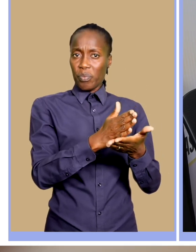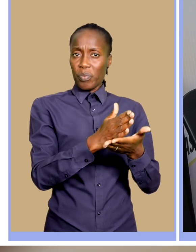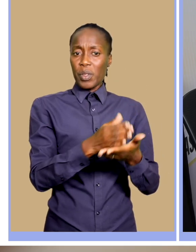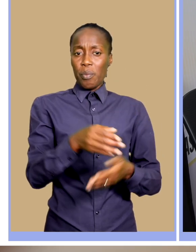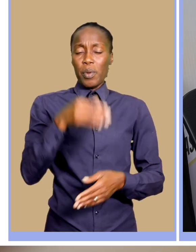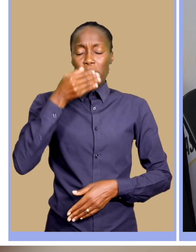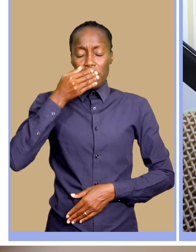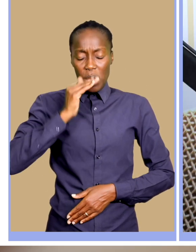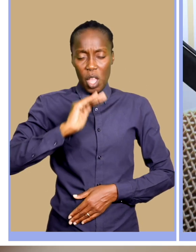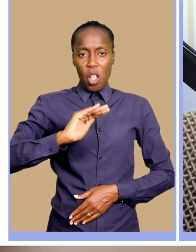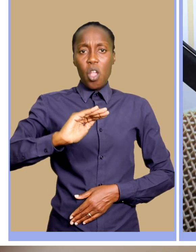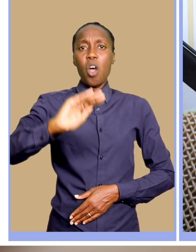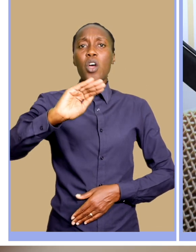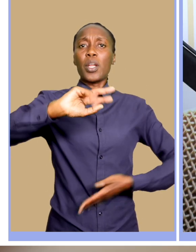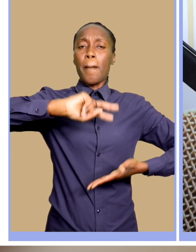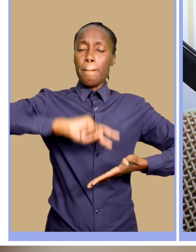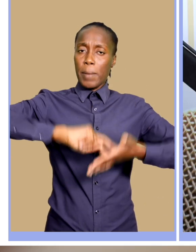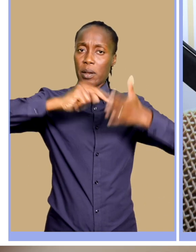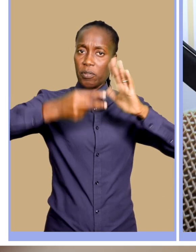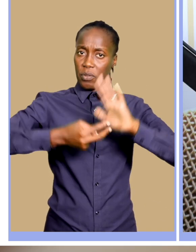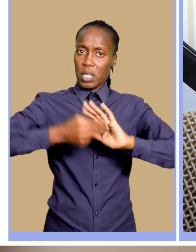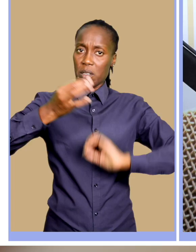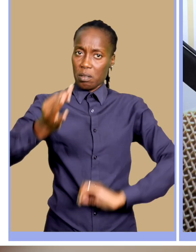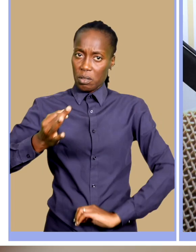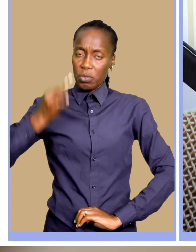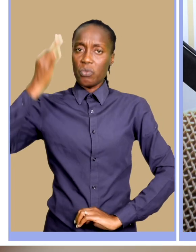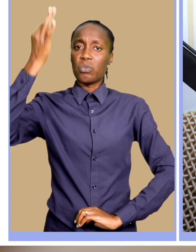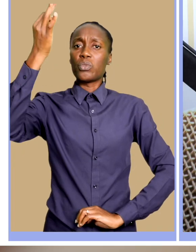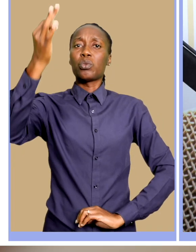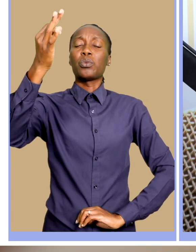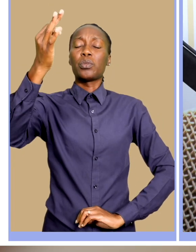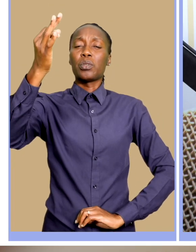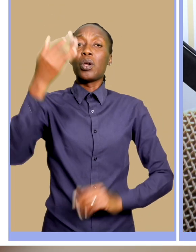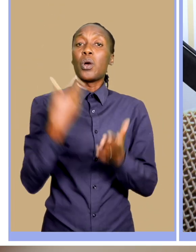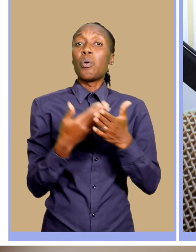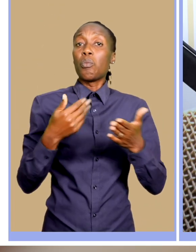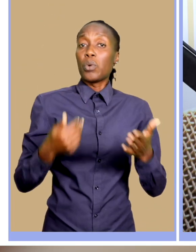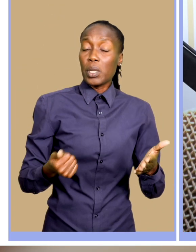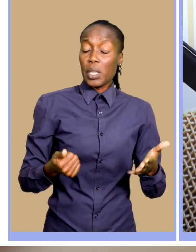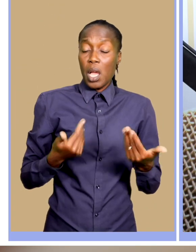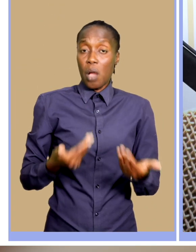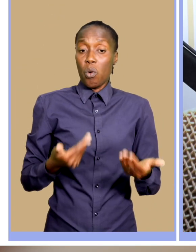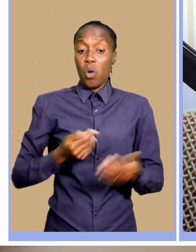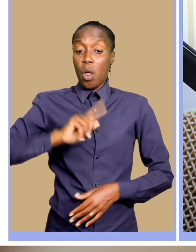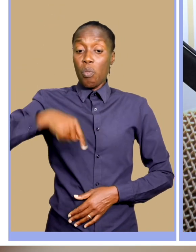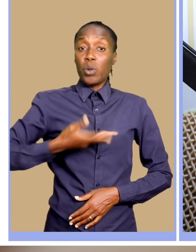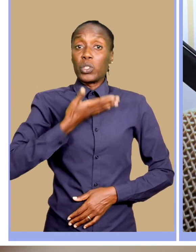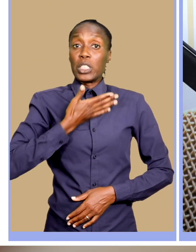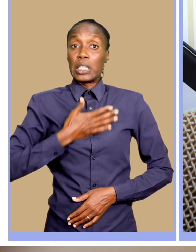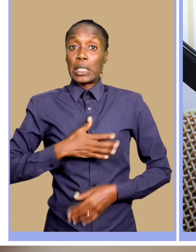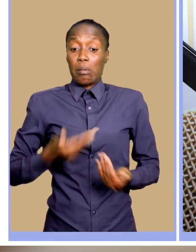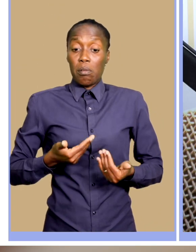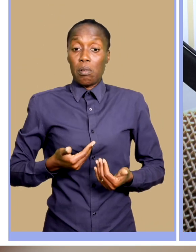planificação futura. Aí já ficaria claro que a nossa necessidade neste momento é informação. A nossa necessidade é em